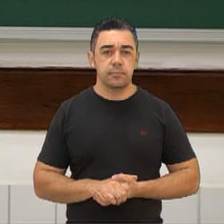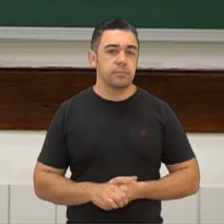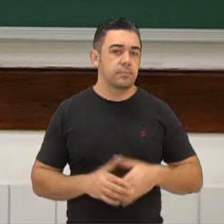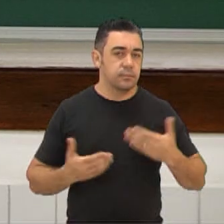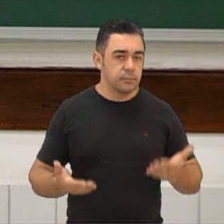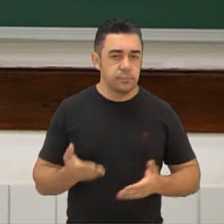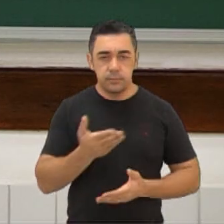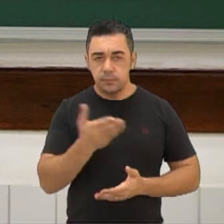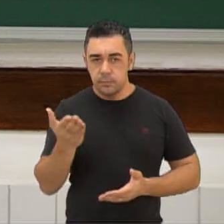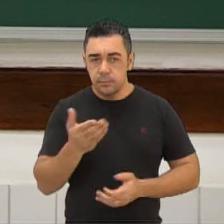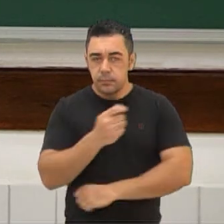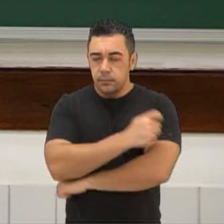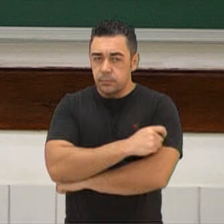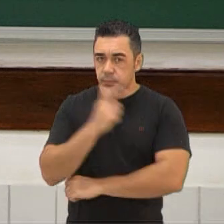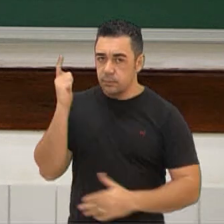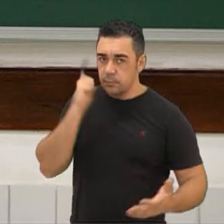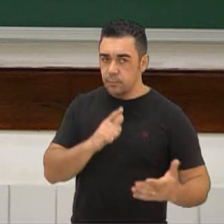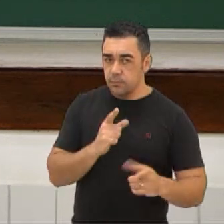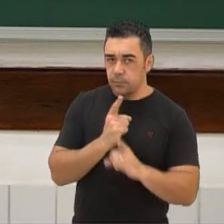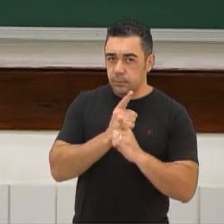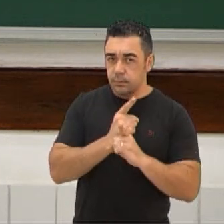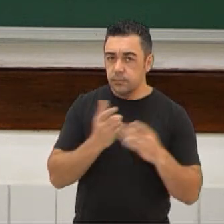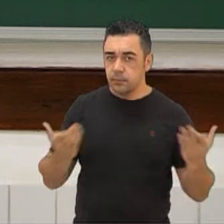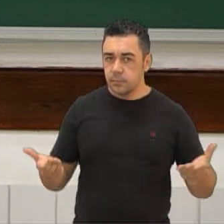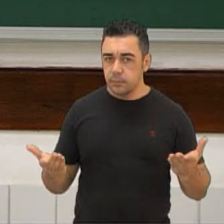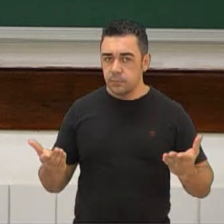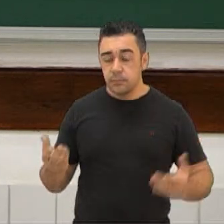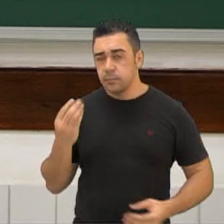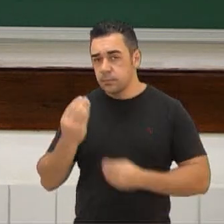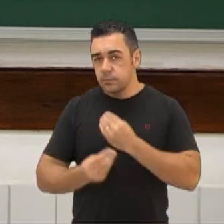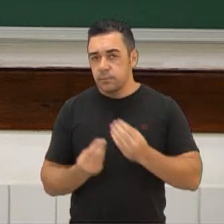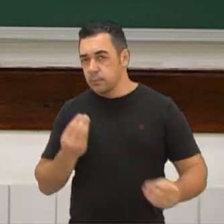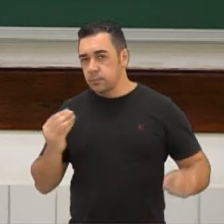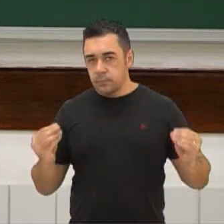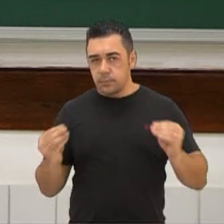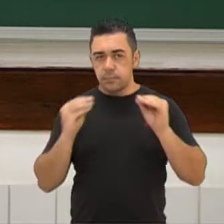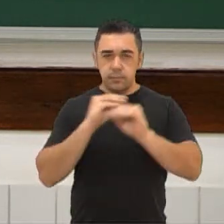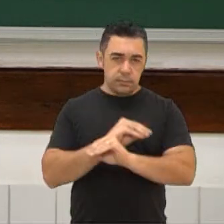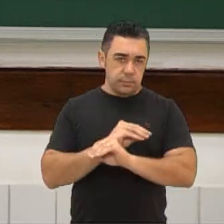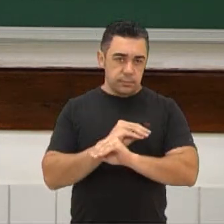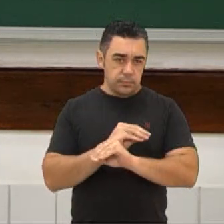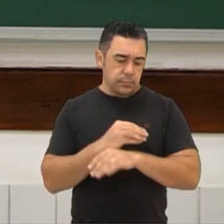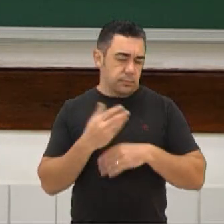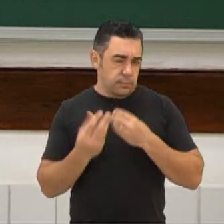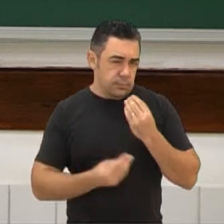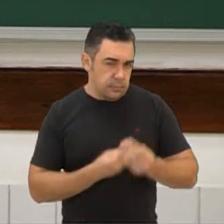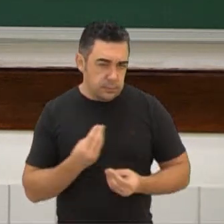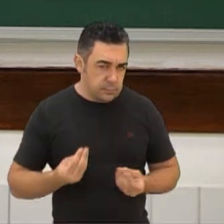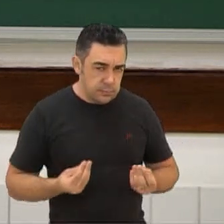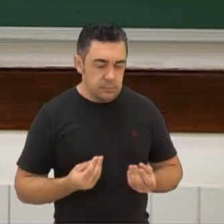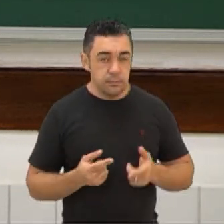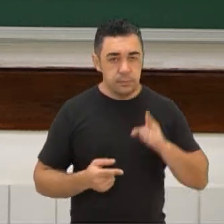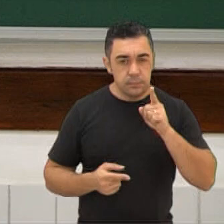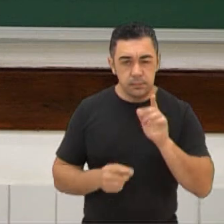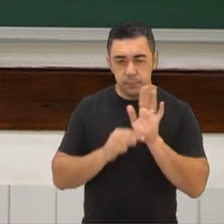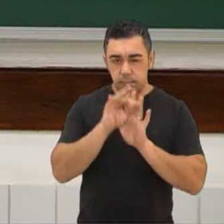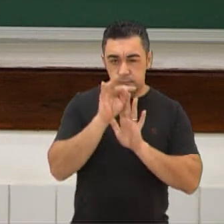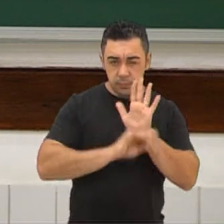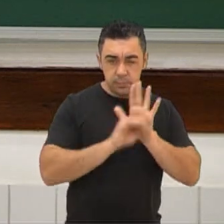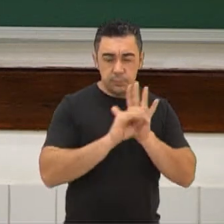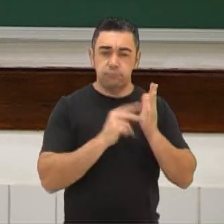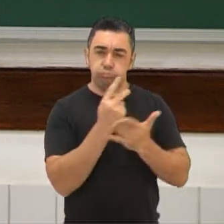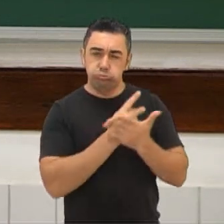Então, alunos, conseguiram identificar como fazer a mudança da forma textual para a